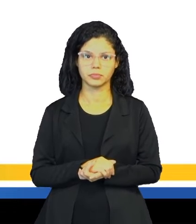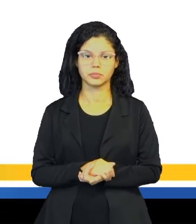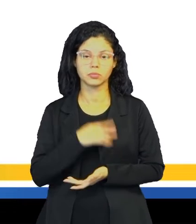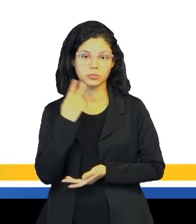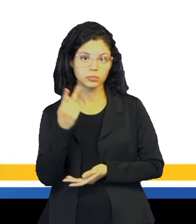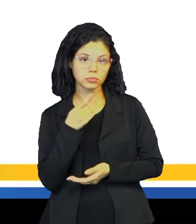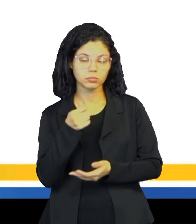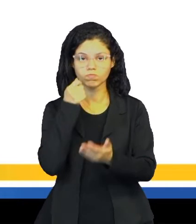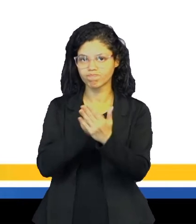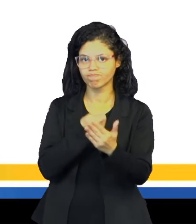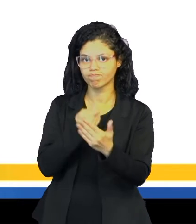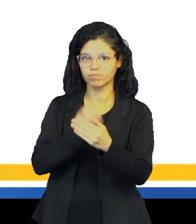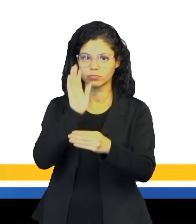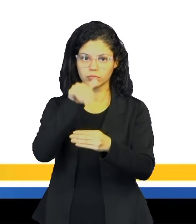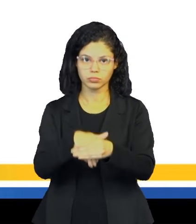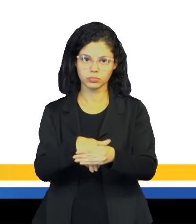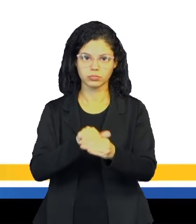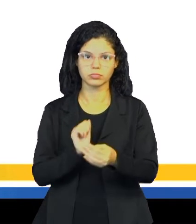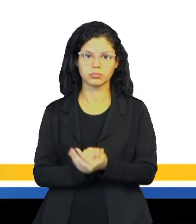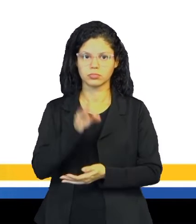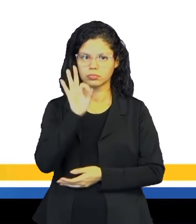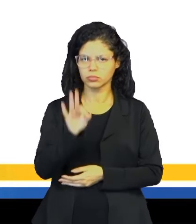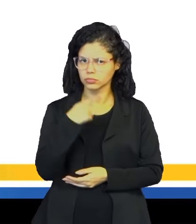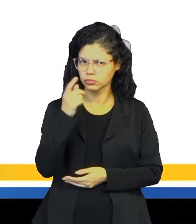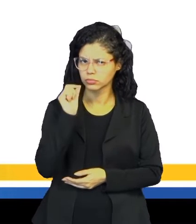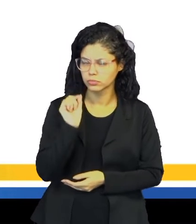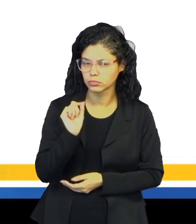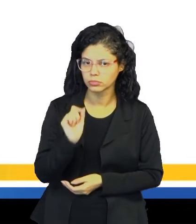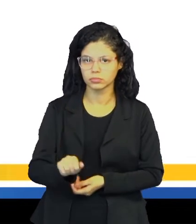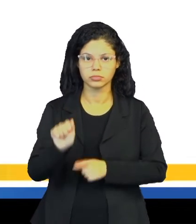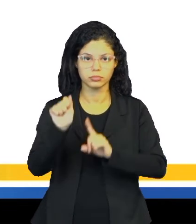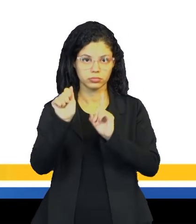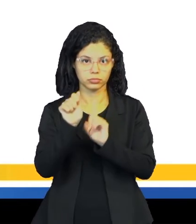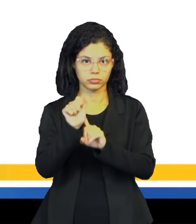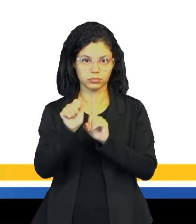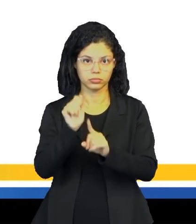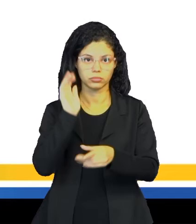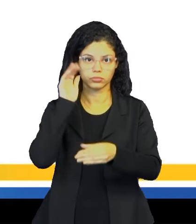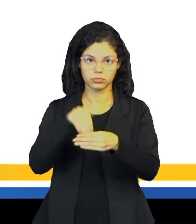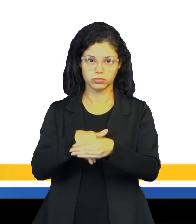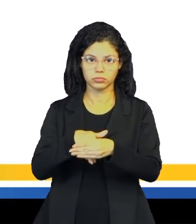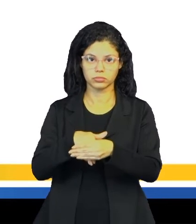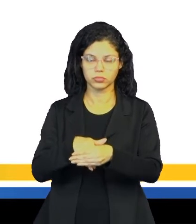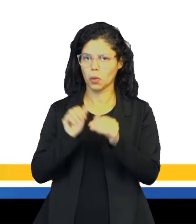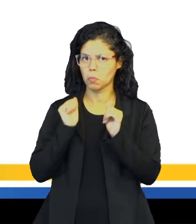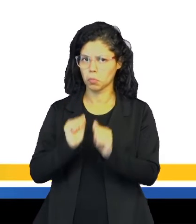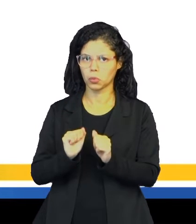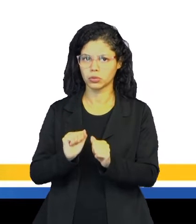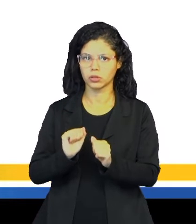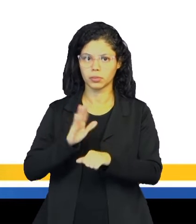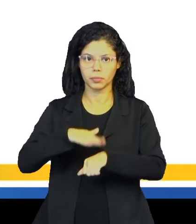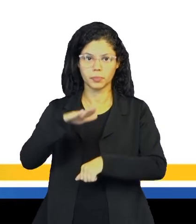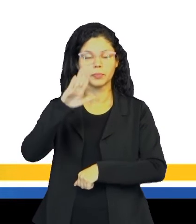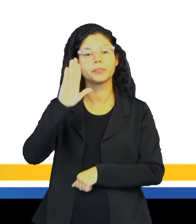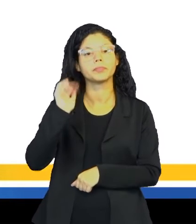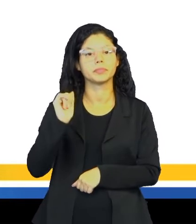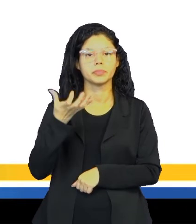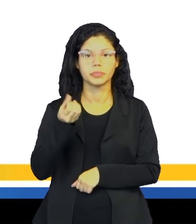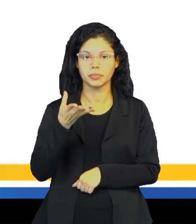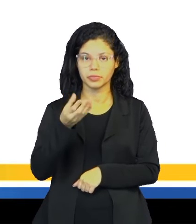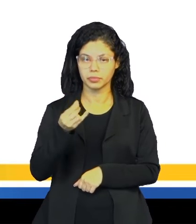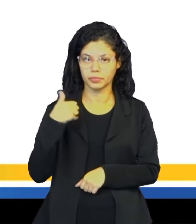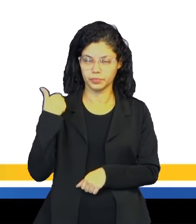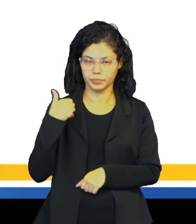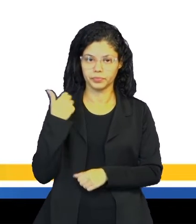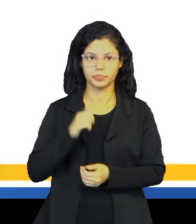A respeito da obrigatoriedade do voto, é correto afirmar que, letra A, o voto é facultativo para os maiores de